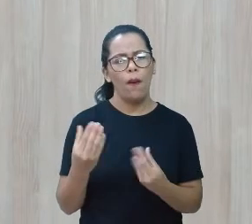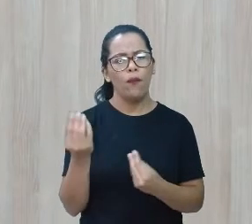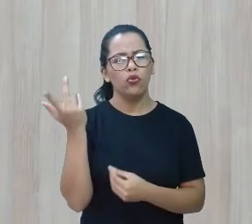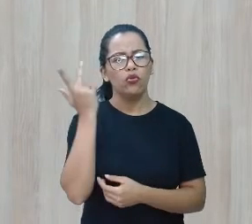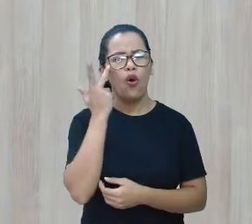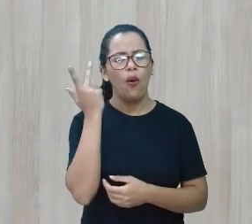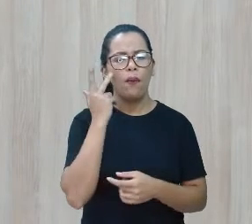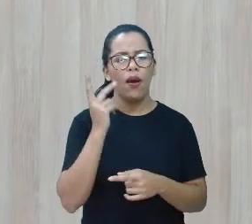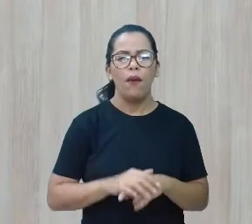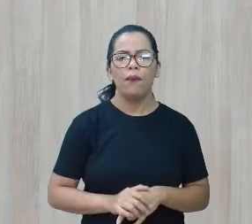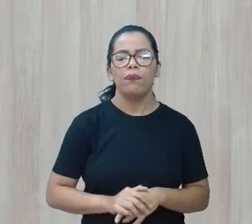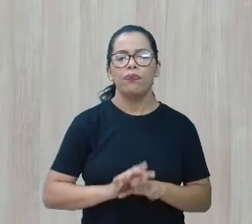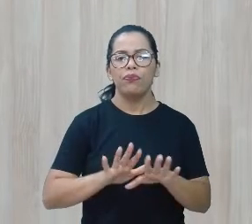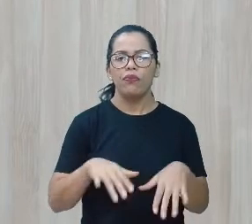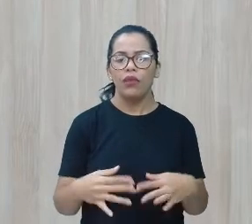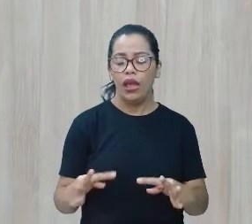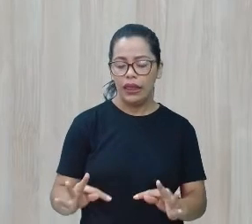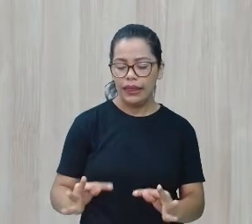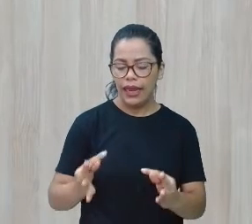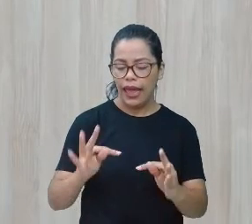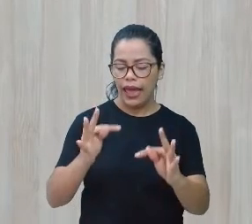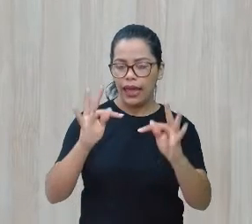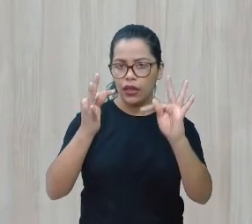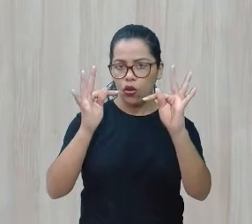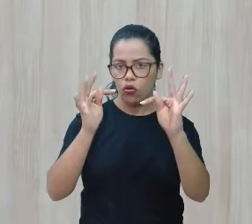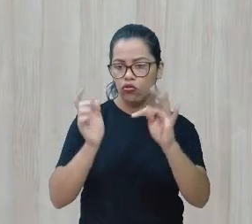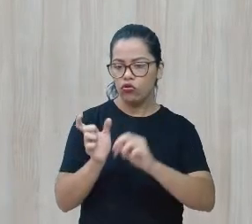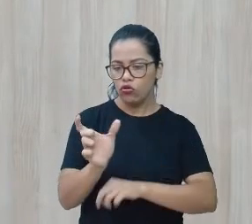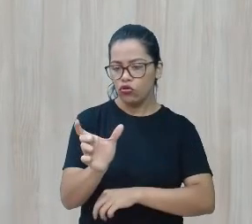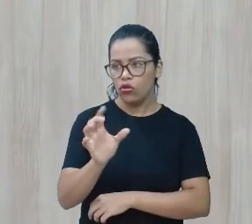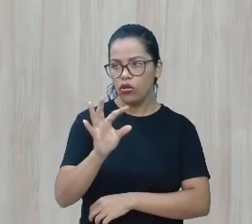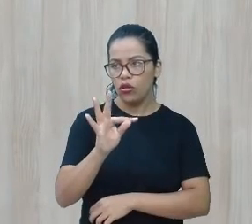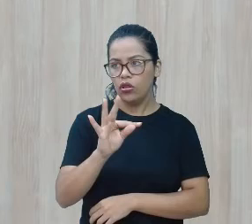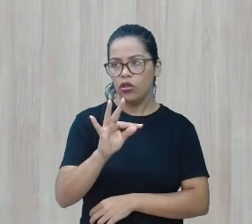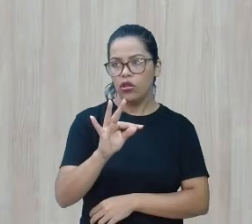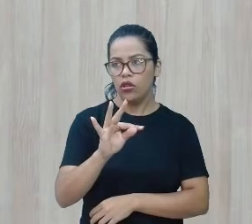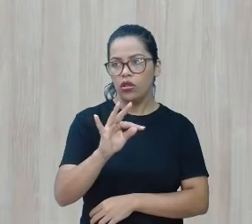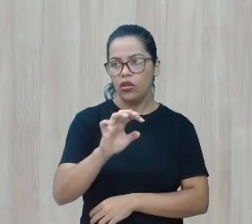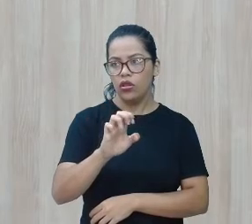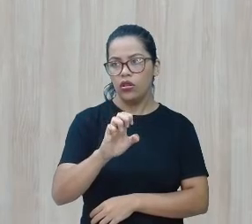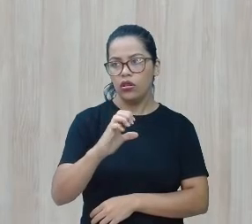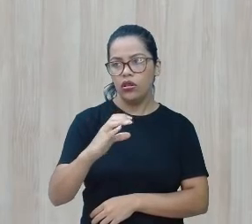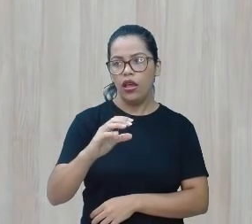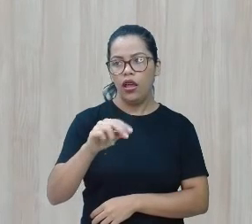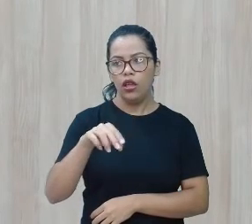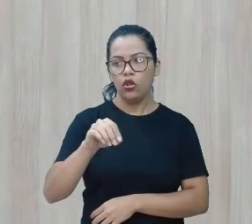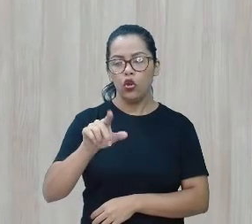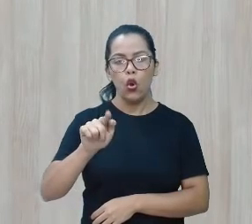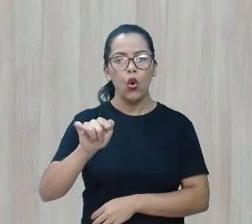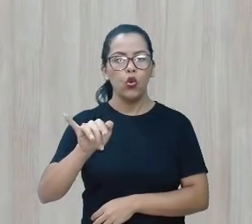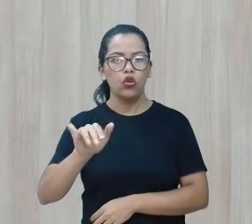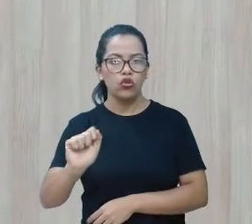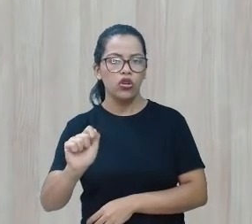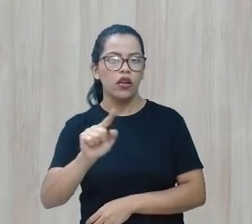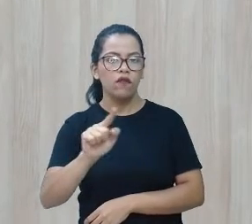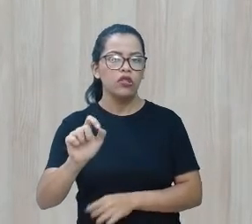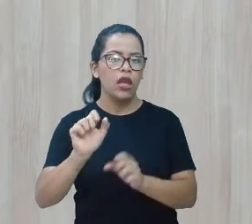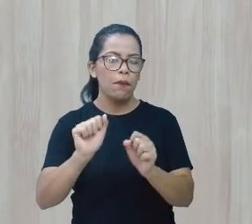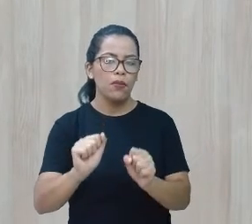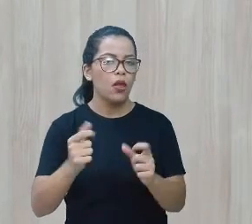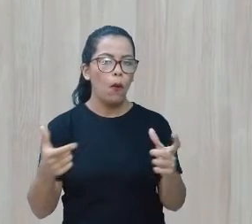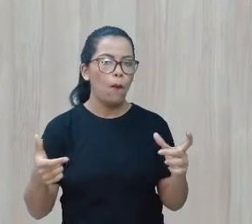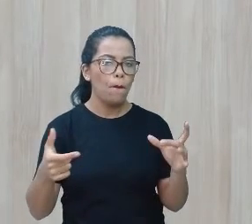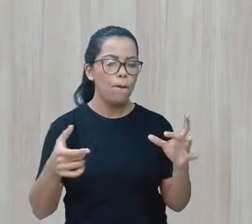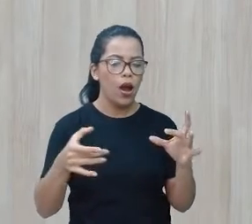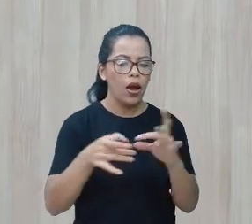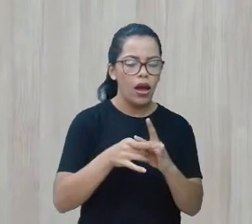surgindo. E essa palavrinha tecnologia, eu quero que vocês soltem do digital apenas, do eletrônico